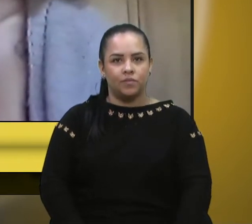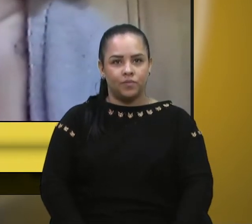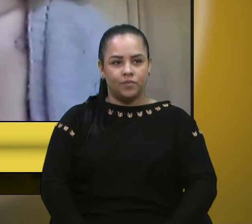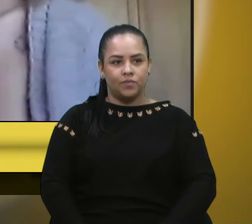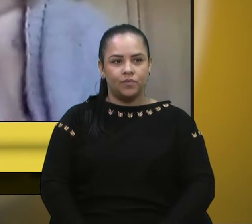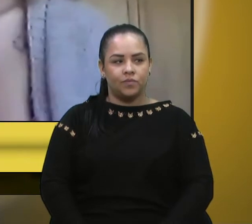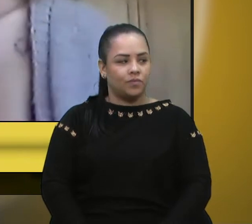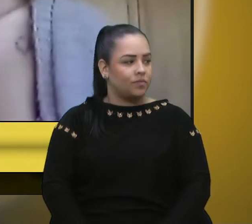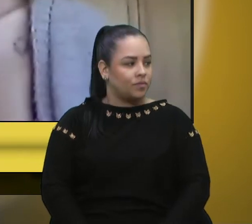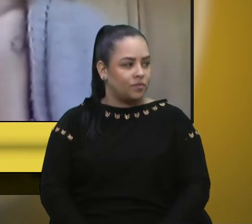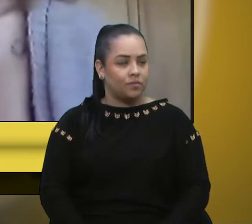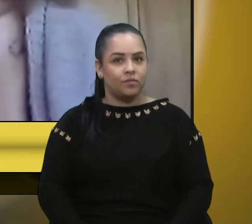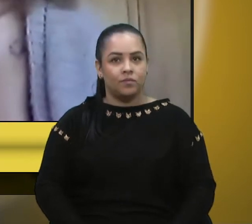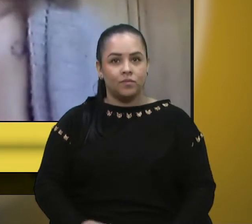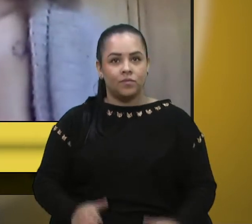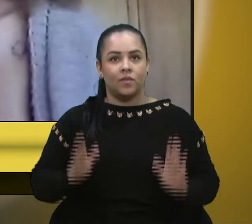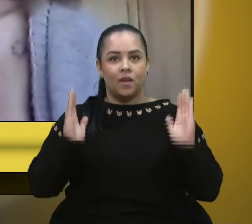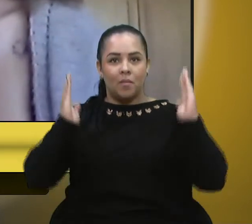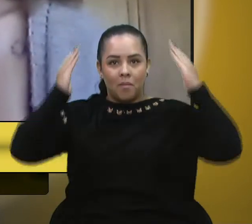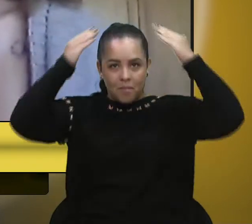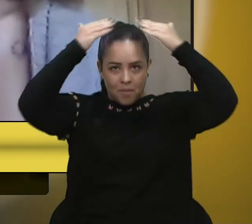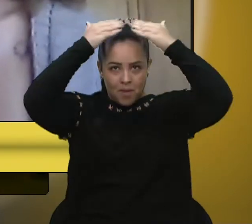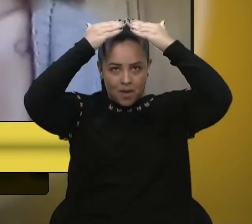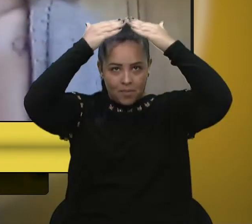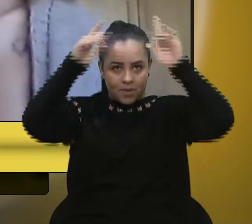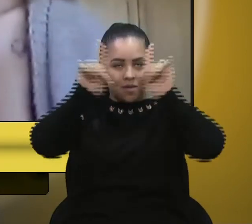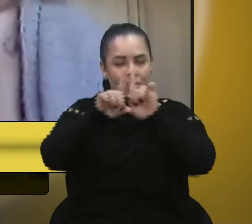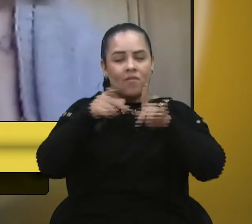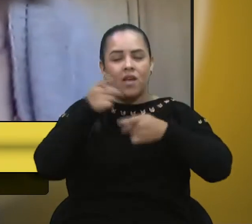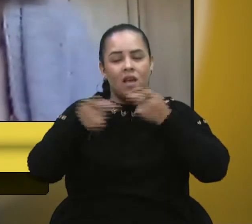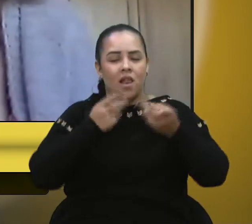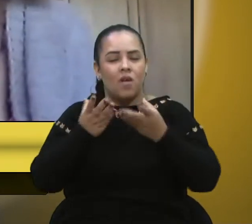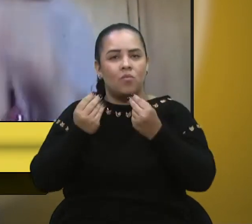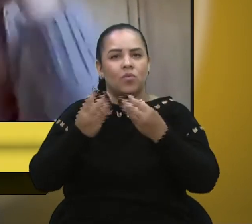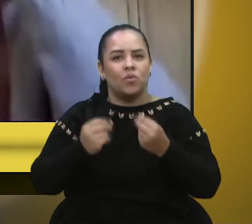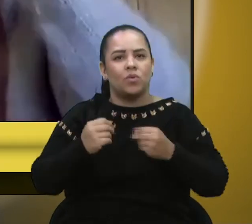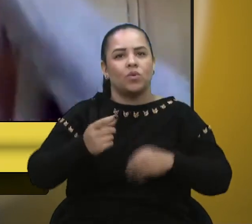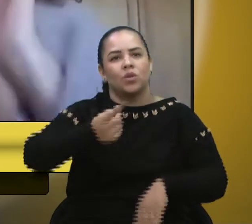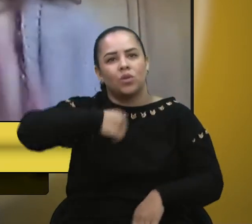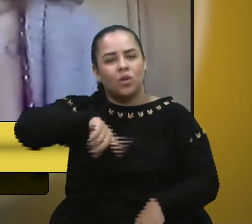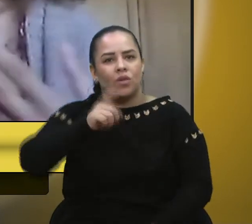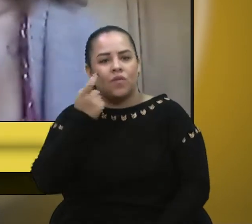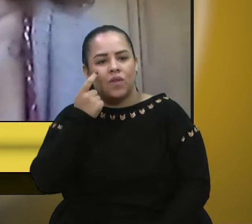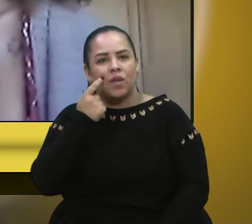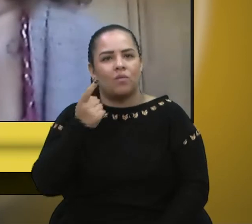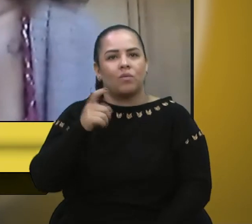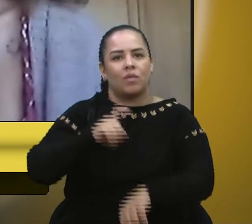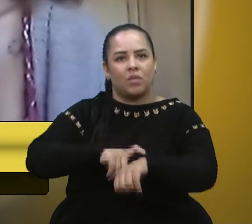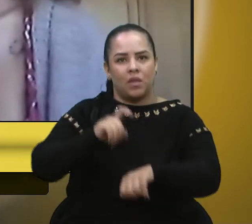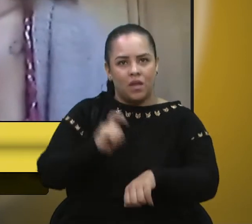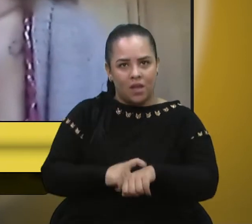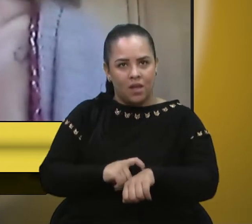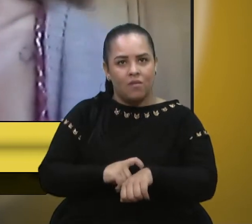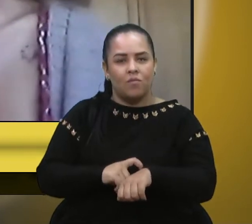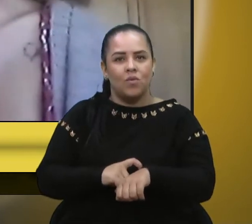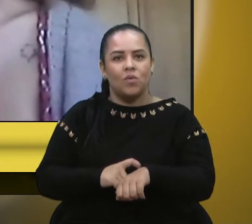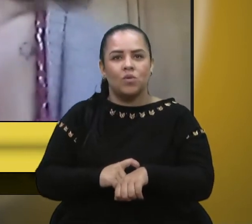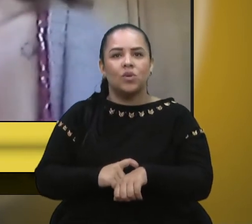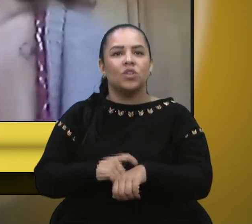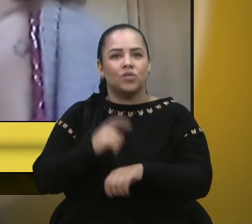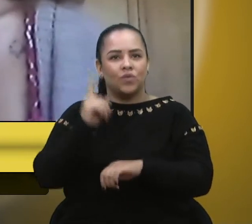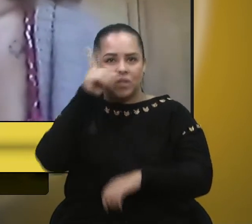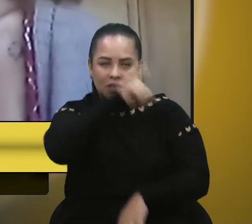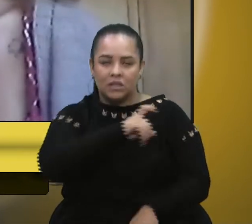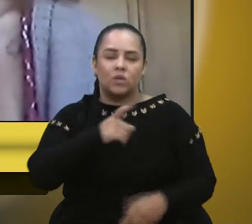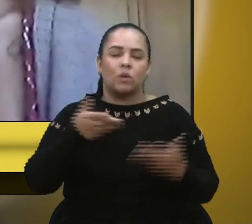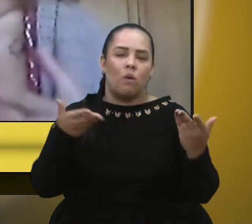Juntos, onde ele fala da renda básica de cidadania e expressa o momento que nós vivemos de extrema vulnerabilidade social e da